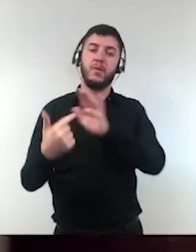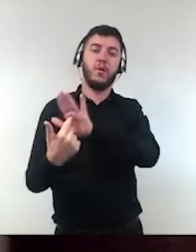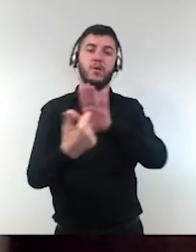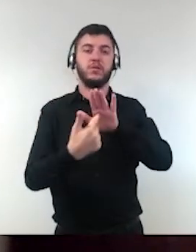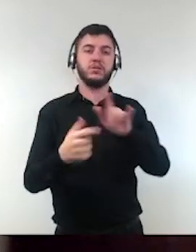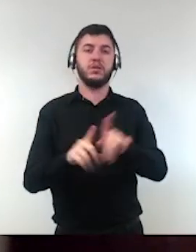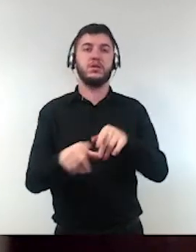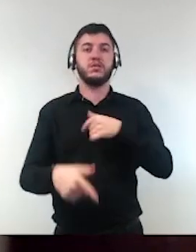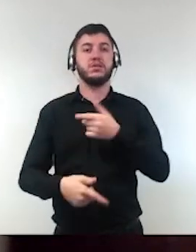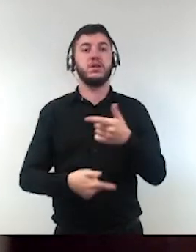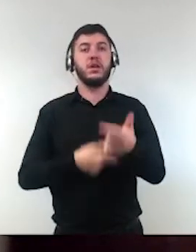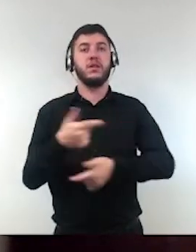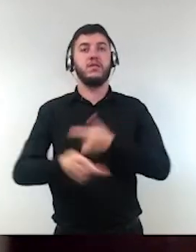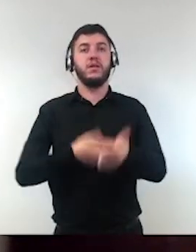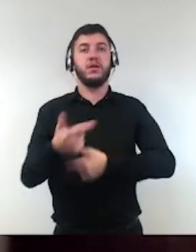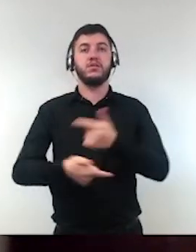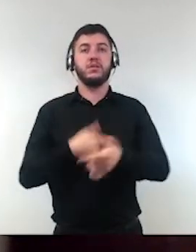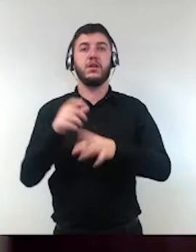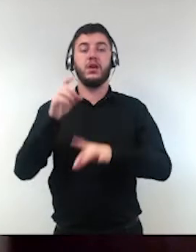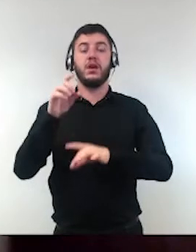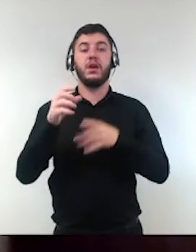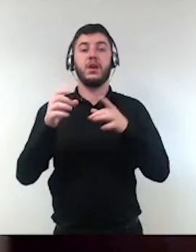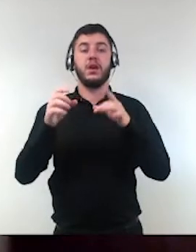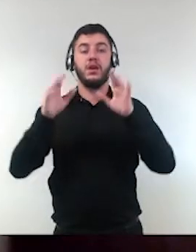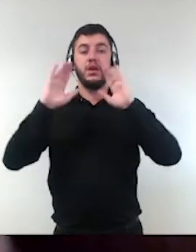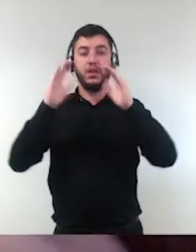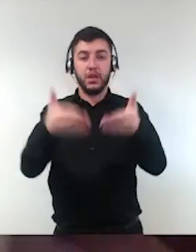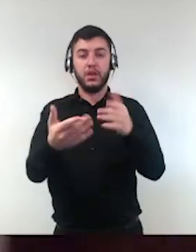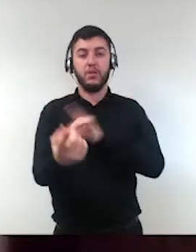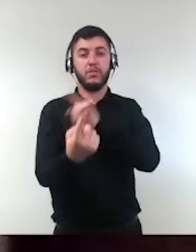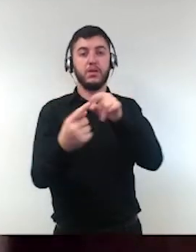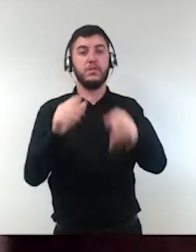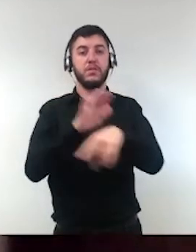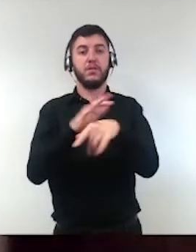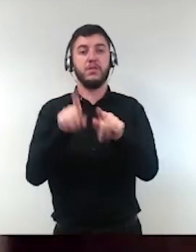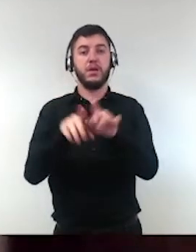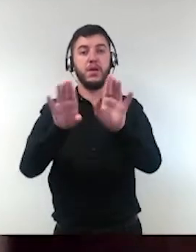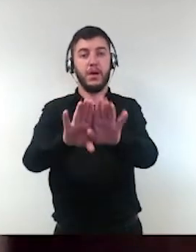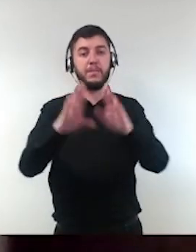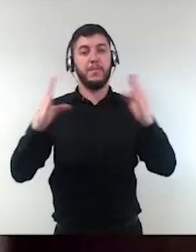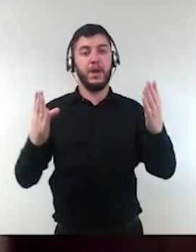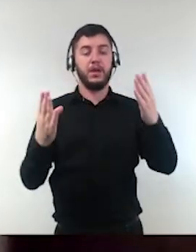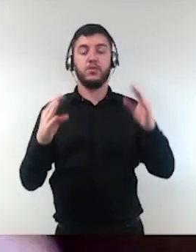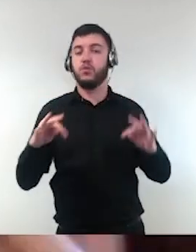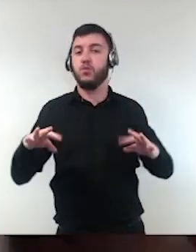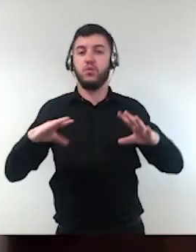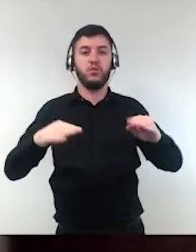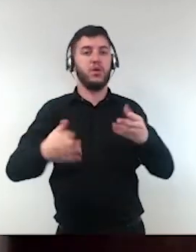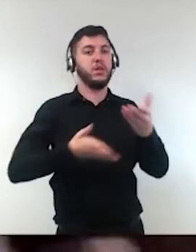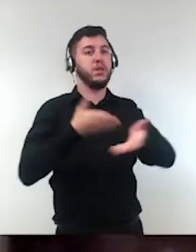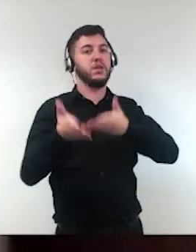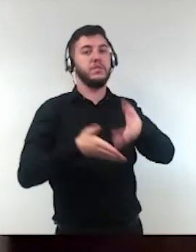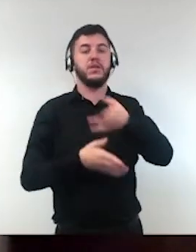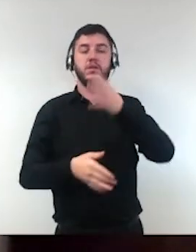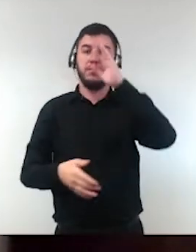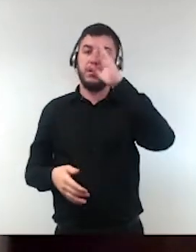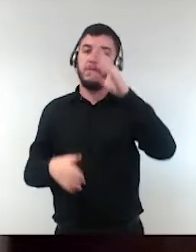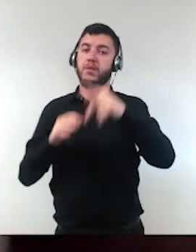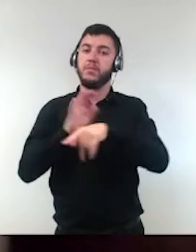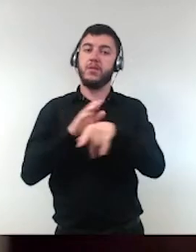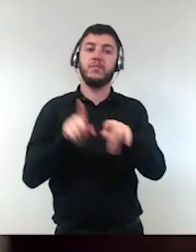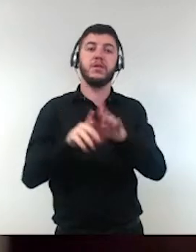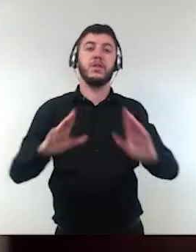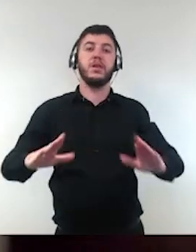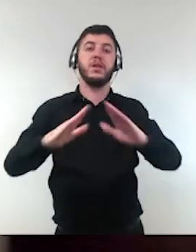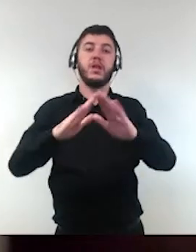nesse sentido, determinando que todas as portas estejam abertas para atendimento, inclusive de delegacias, e que esse